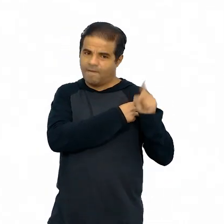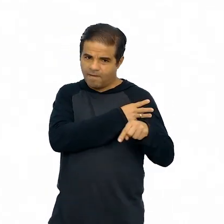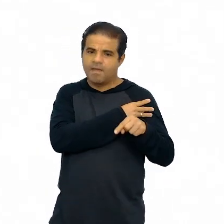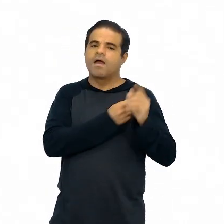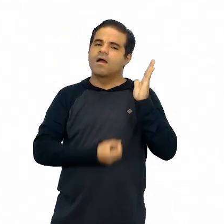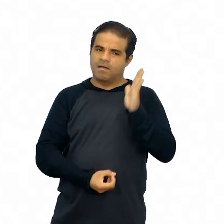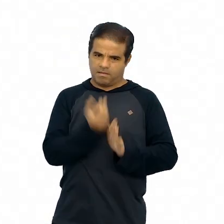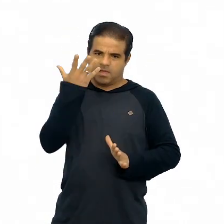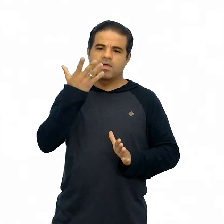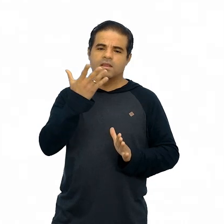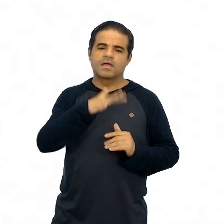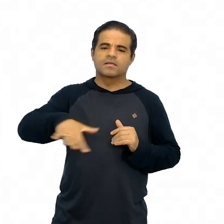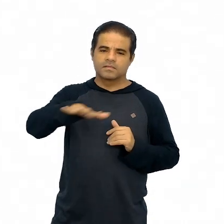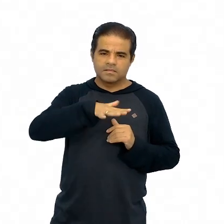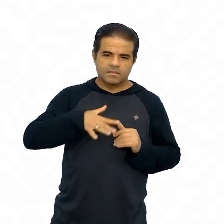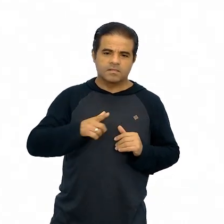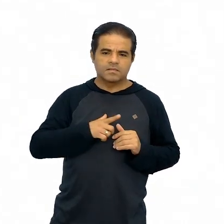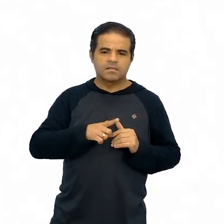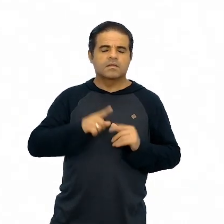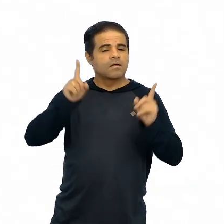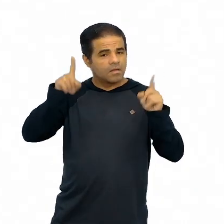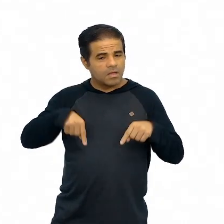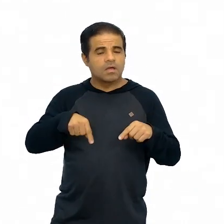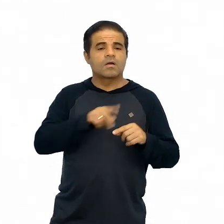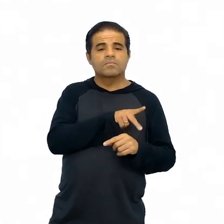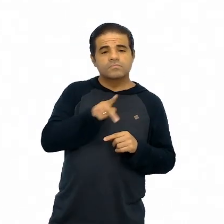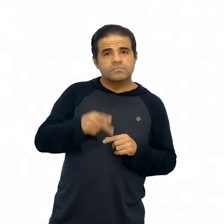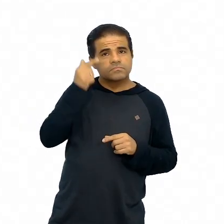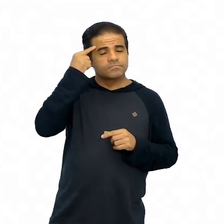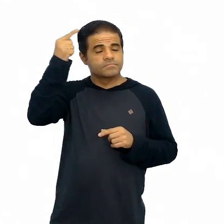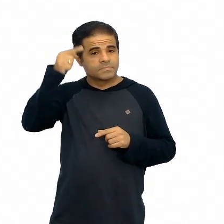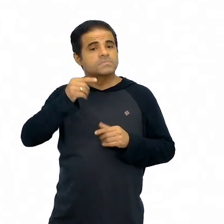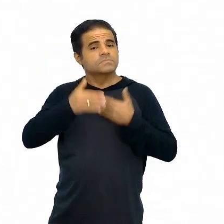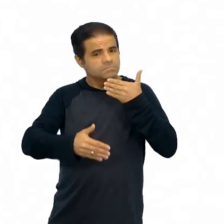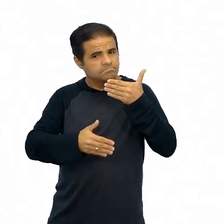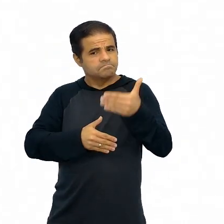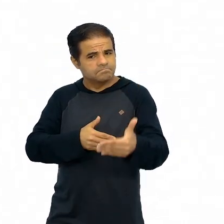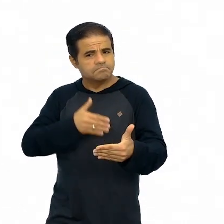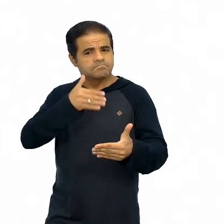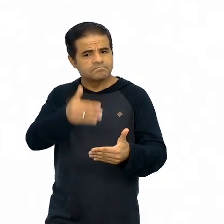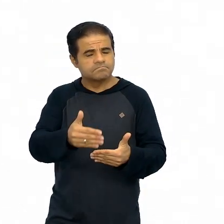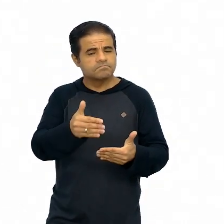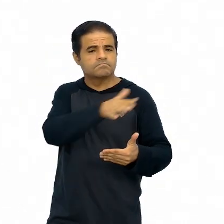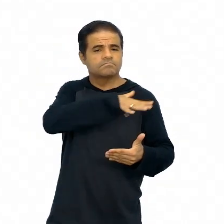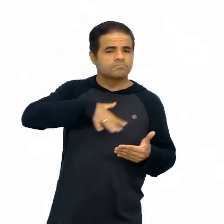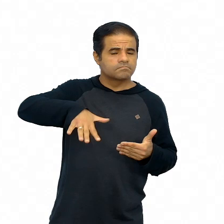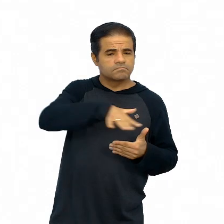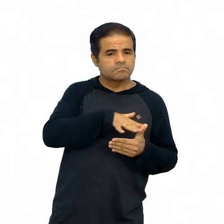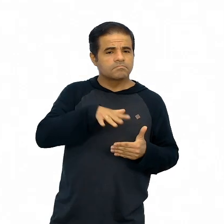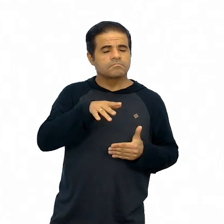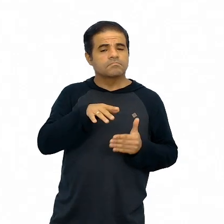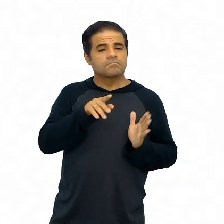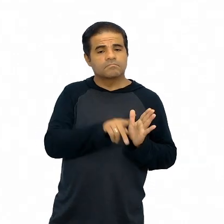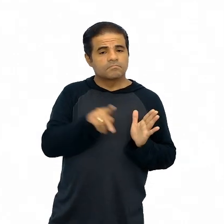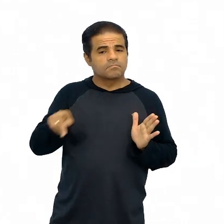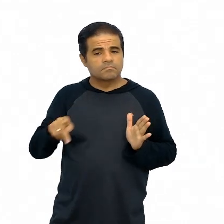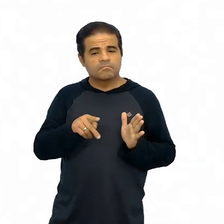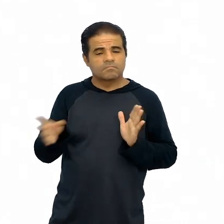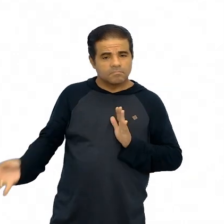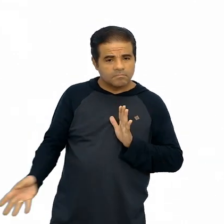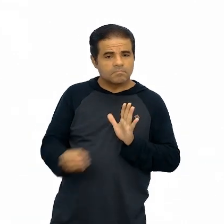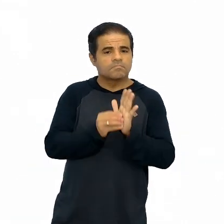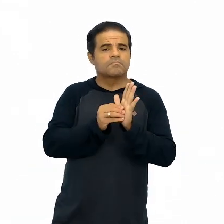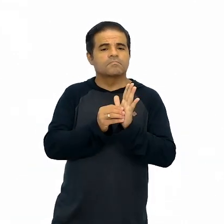meio, tá, gente? Então, aí, o pessoal, a Rosana, a professora Rosana e o professor Marco, eles vão